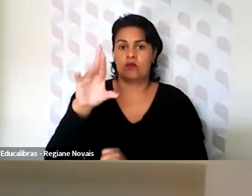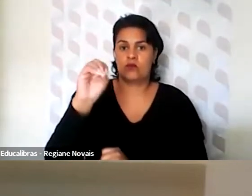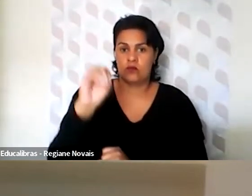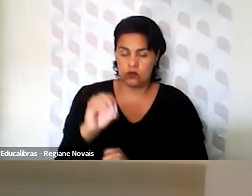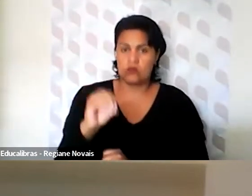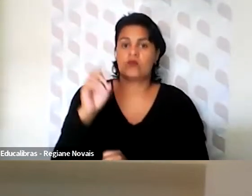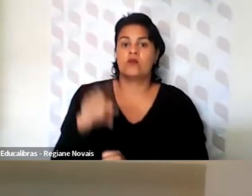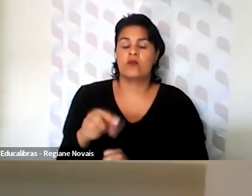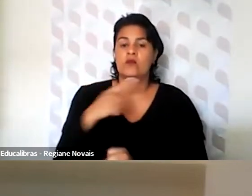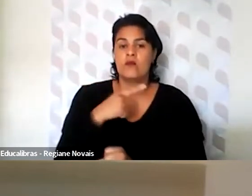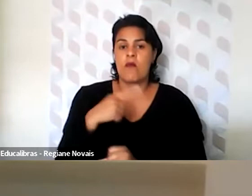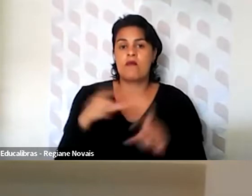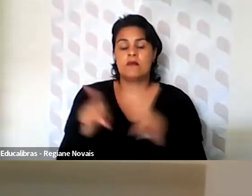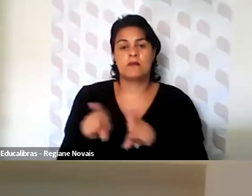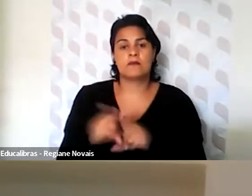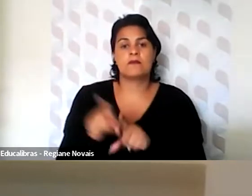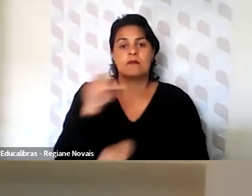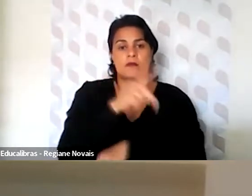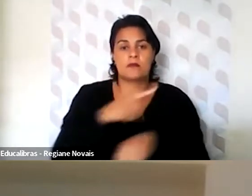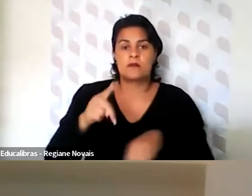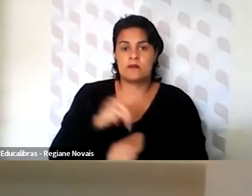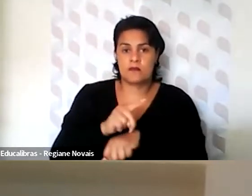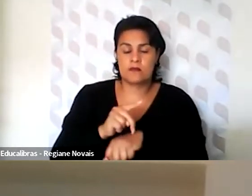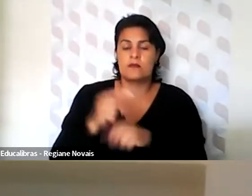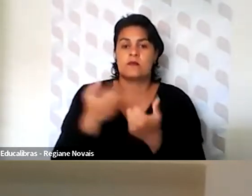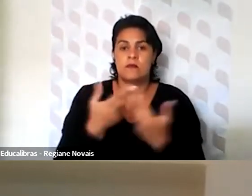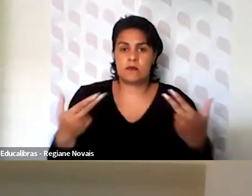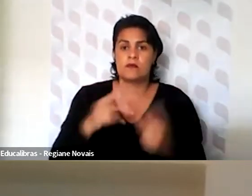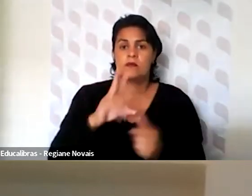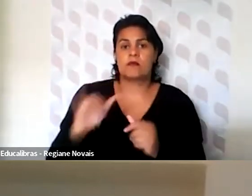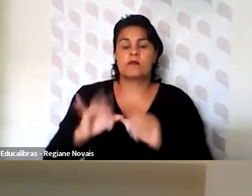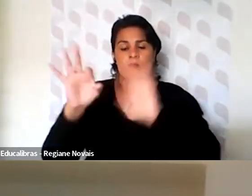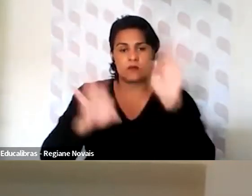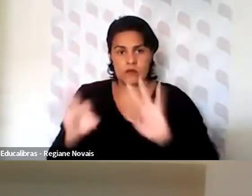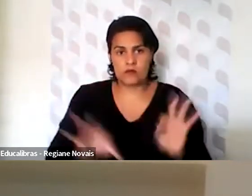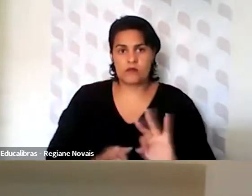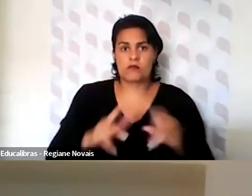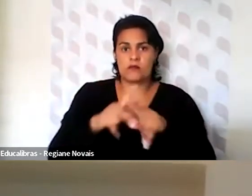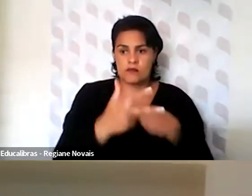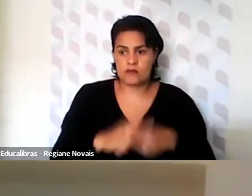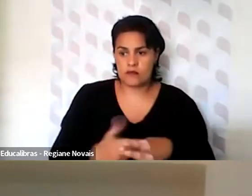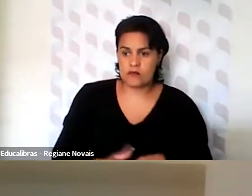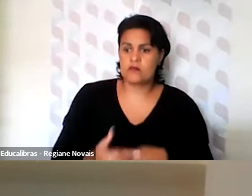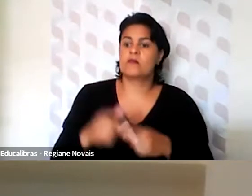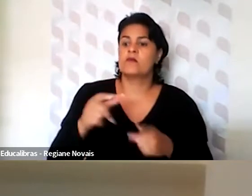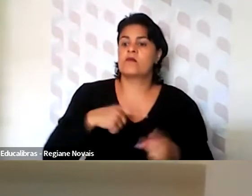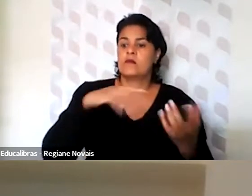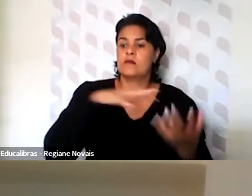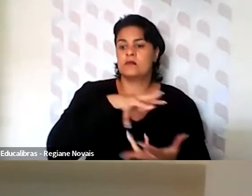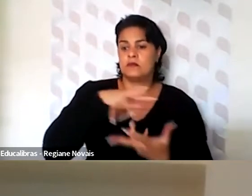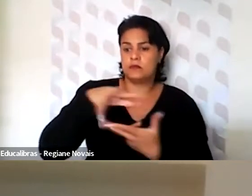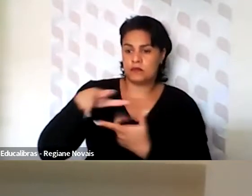os países mega biodiversos, para ajustarem essas metas, equalizarem essas metas. O mundo privado tem discutido muito